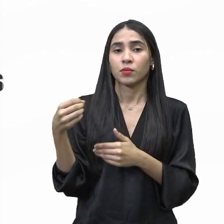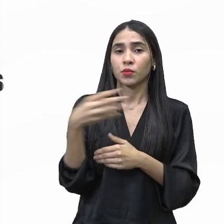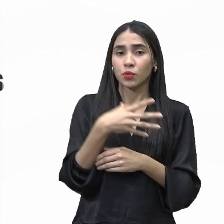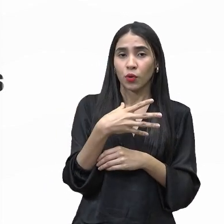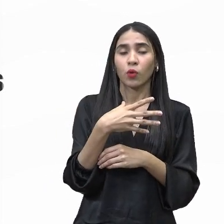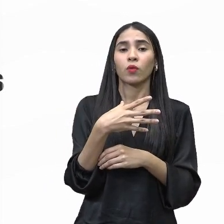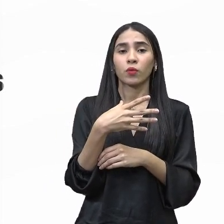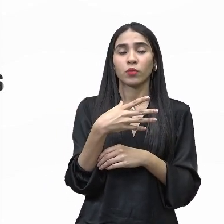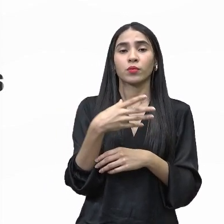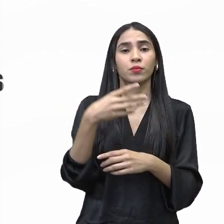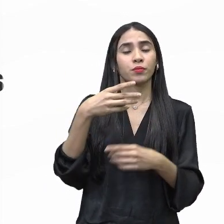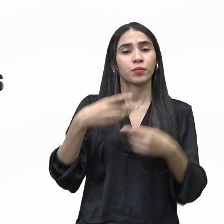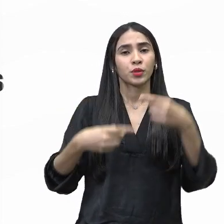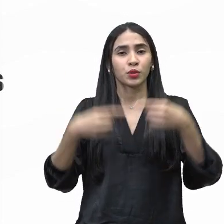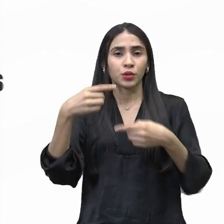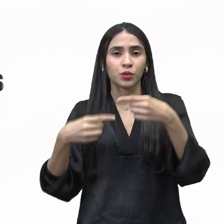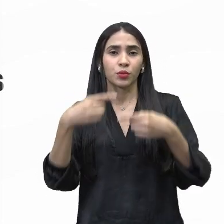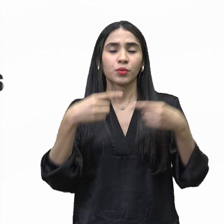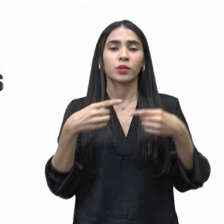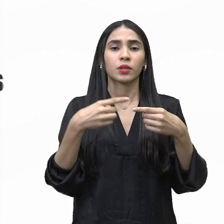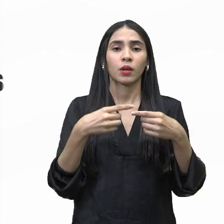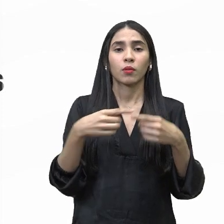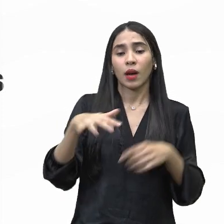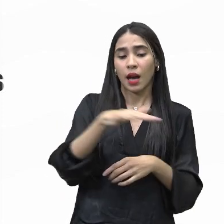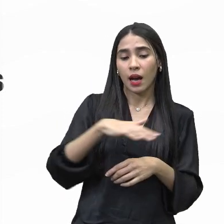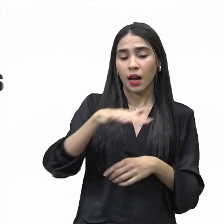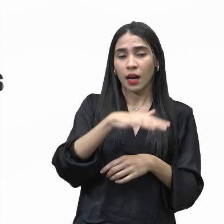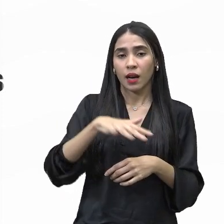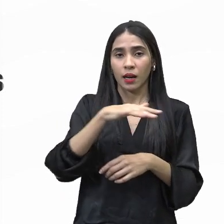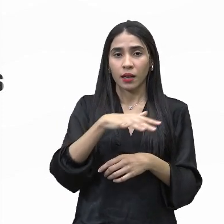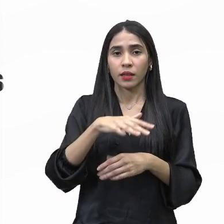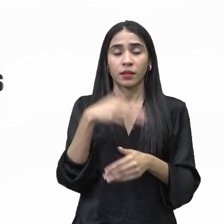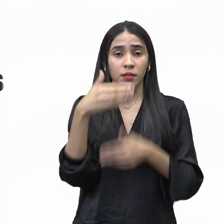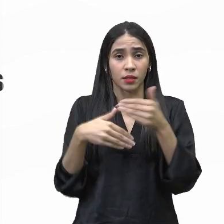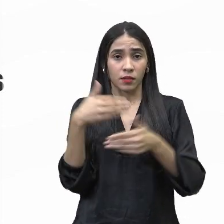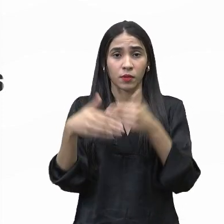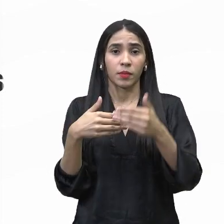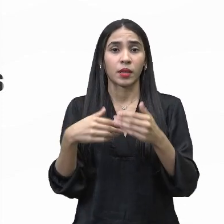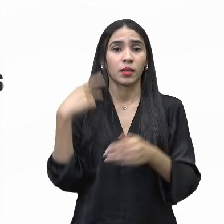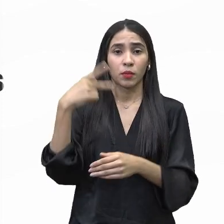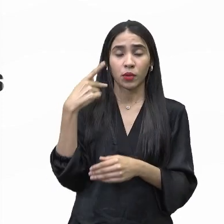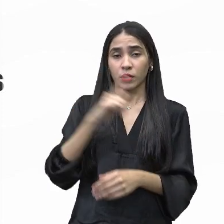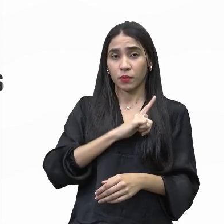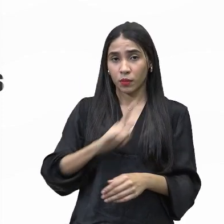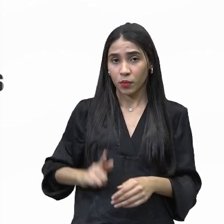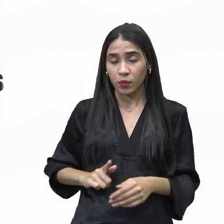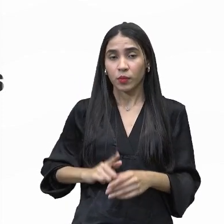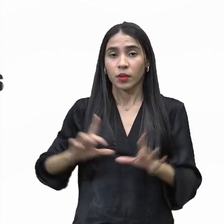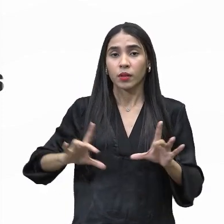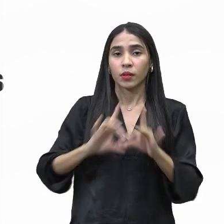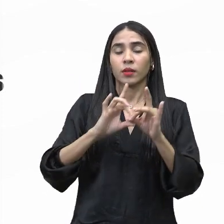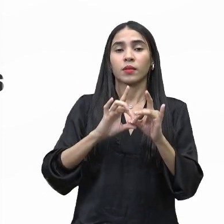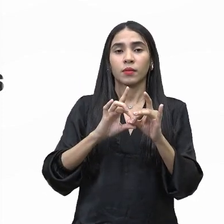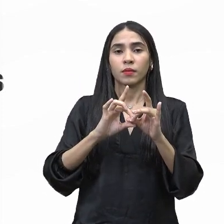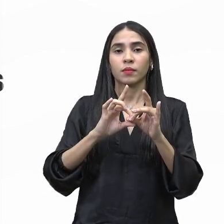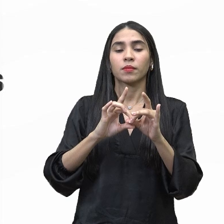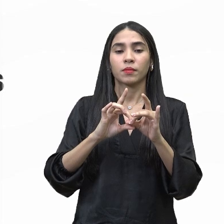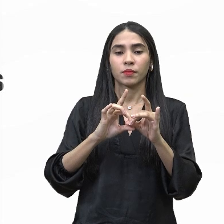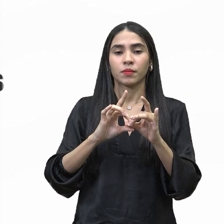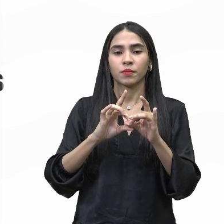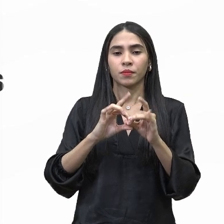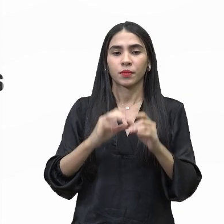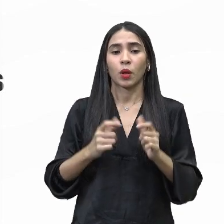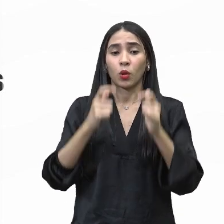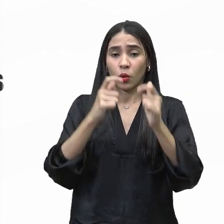um discurso favorável à abordagem territorial do desenvolvimento e das políticas públicas associadas ao nível subregional